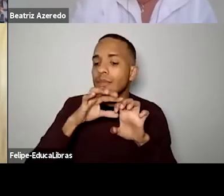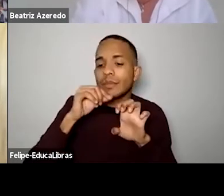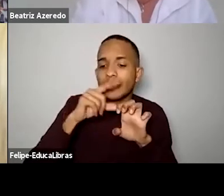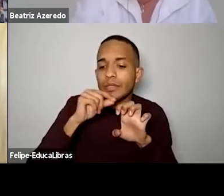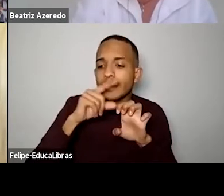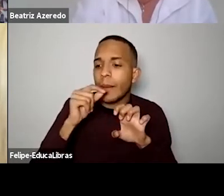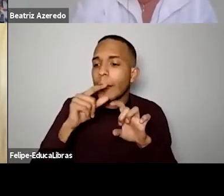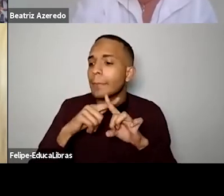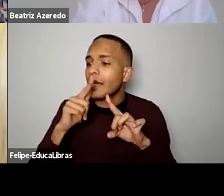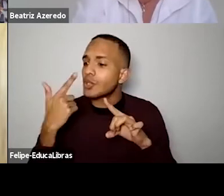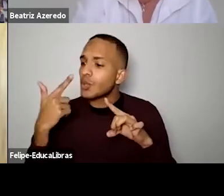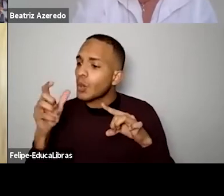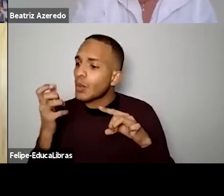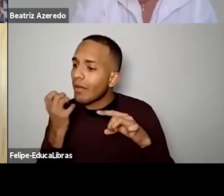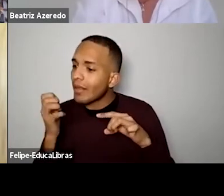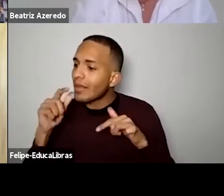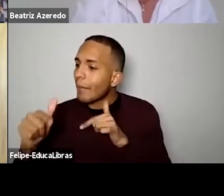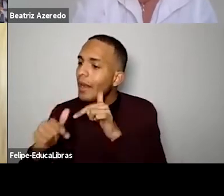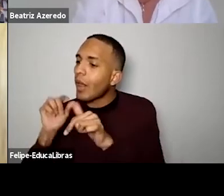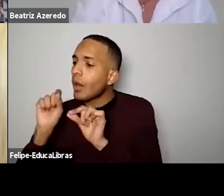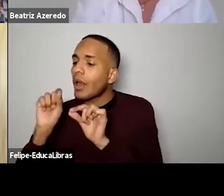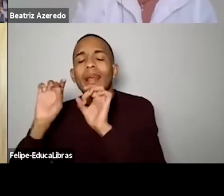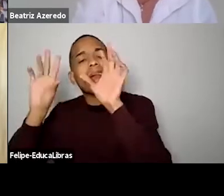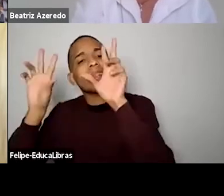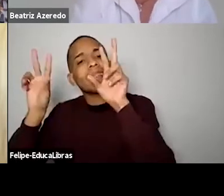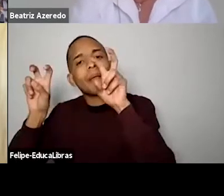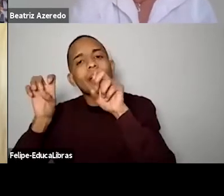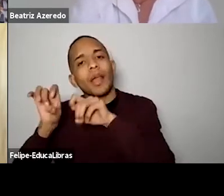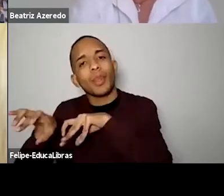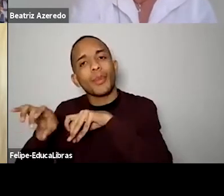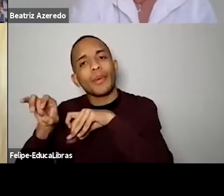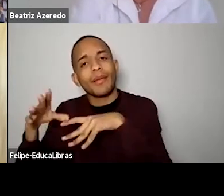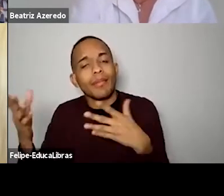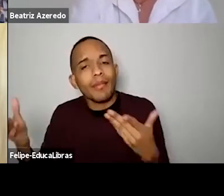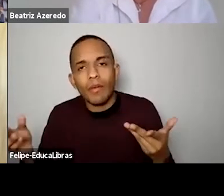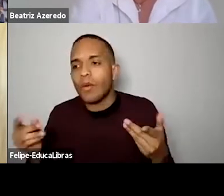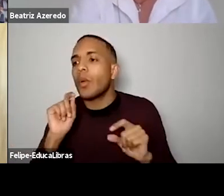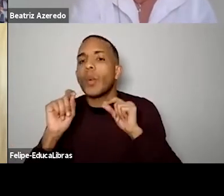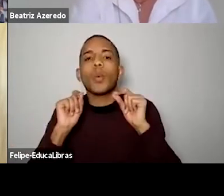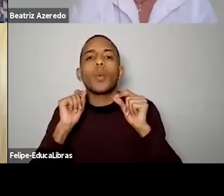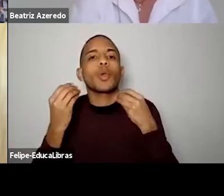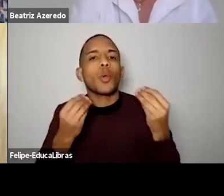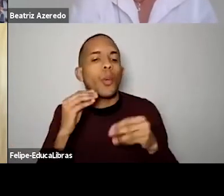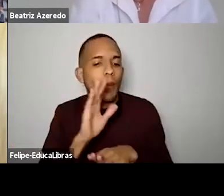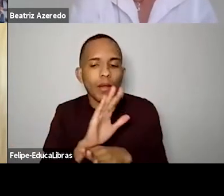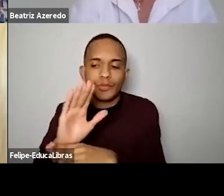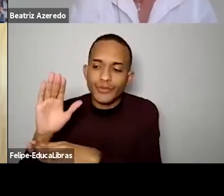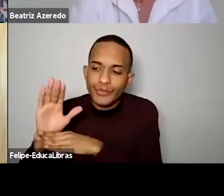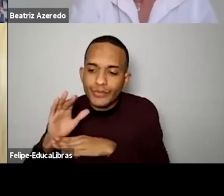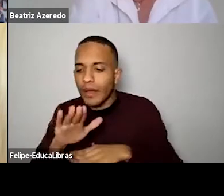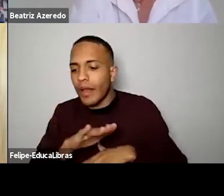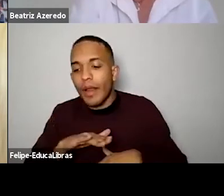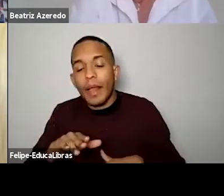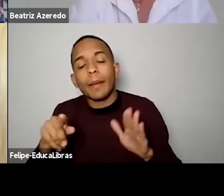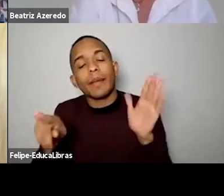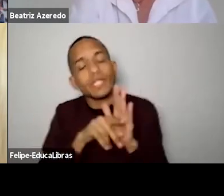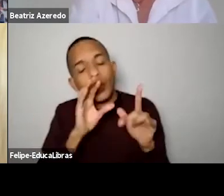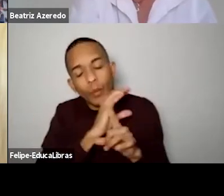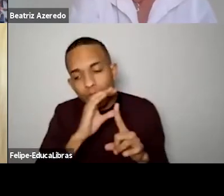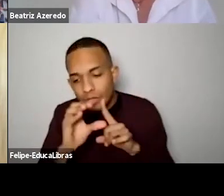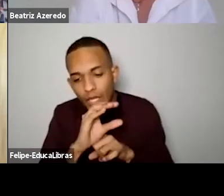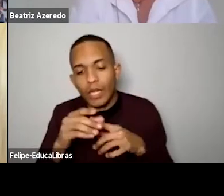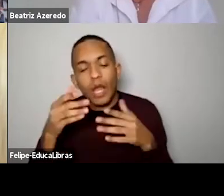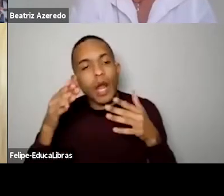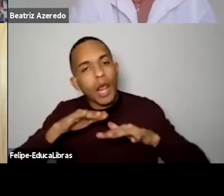trabalhar educação. Então, poder olhar também esse sentimento do que efetivamente vibra o coração daquela comunidade, daquela região, para que